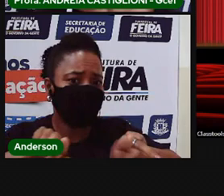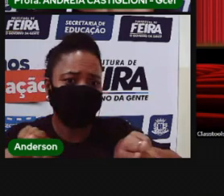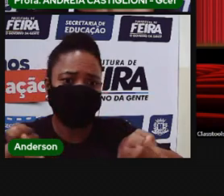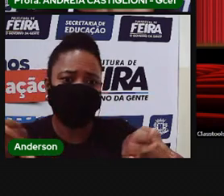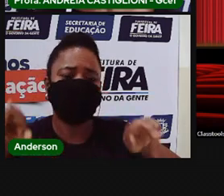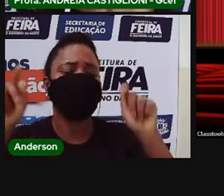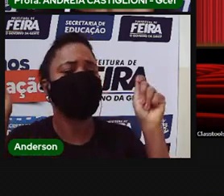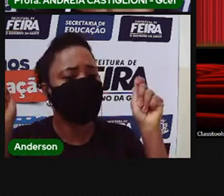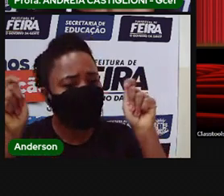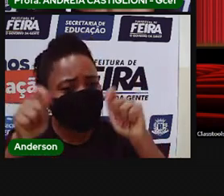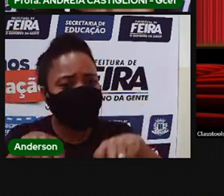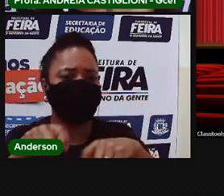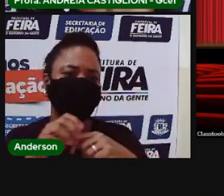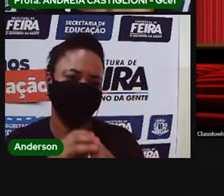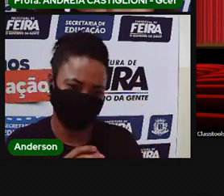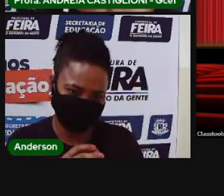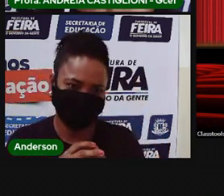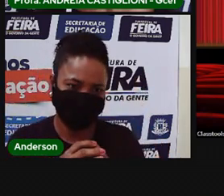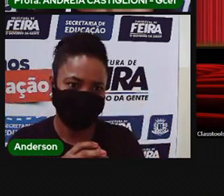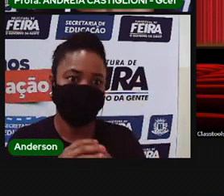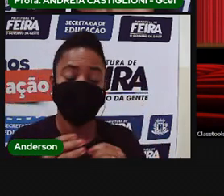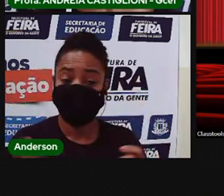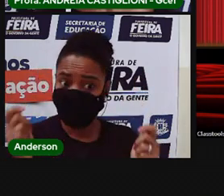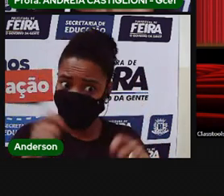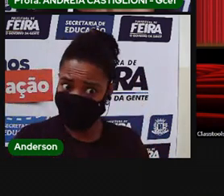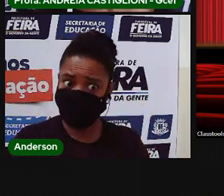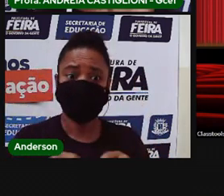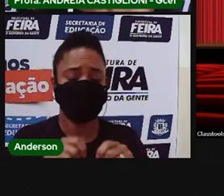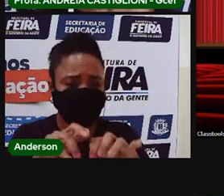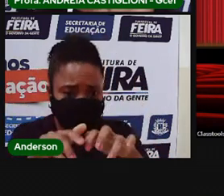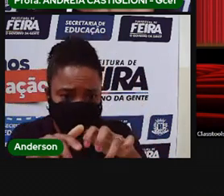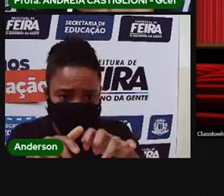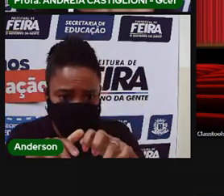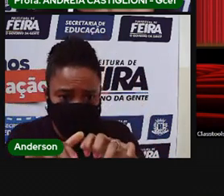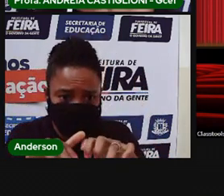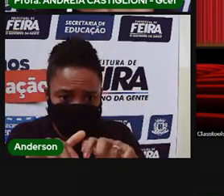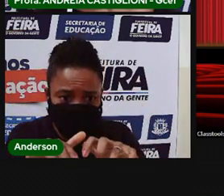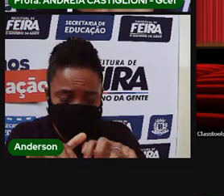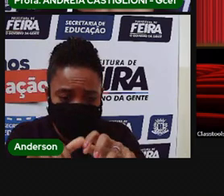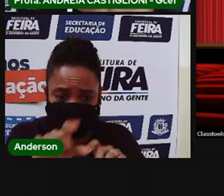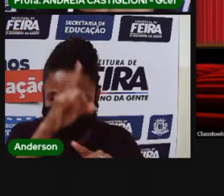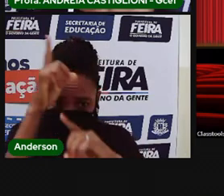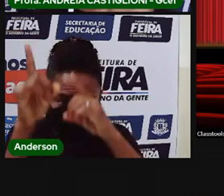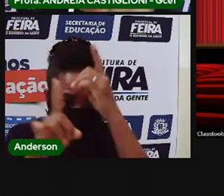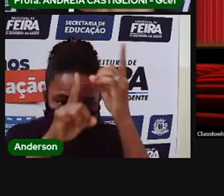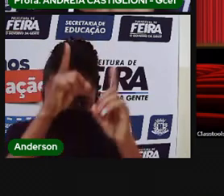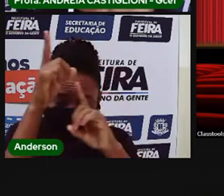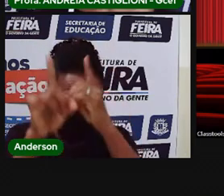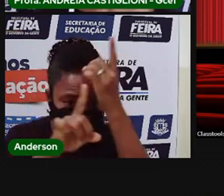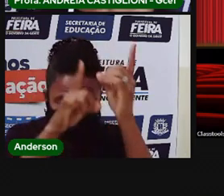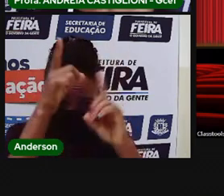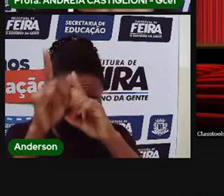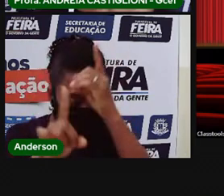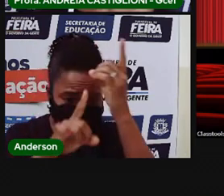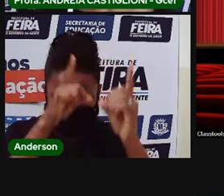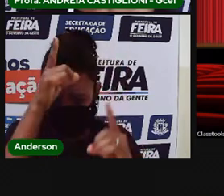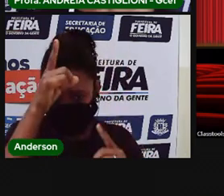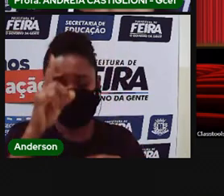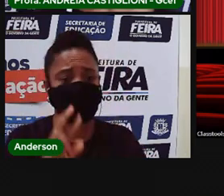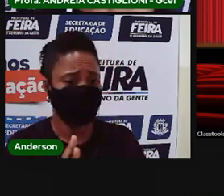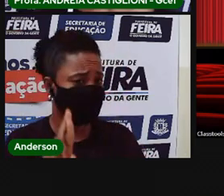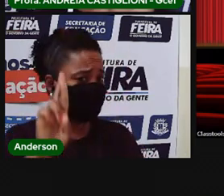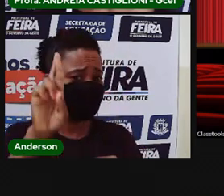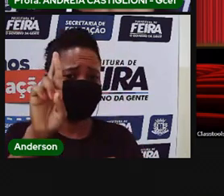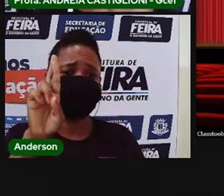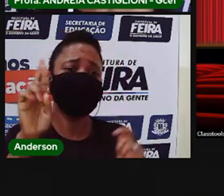estar tendo a própria autoria, a própria autonomia para desenvolver, para criar. Então, sempre quando eu vou criar alguma coisa, eu gosto